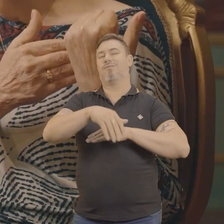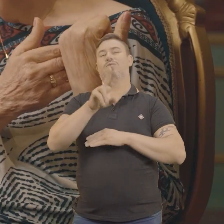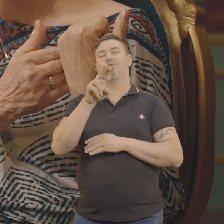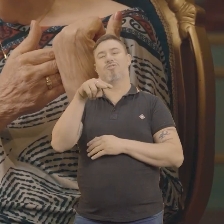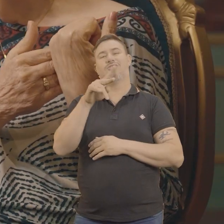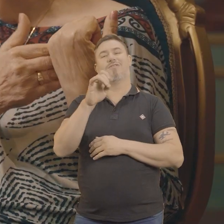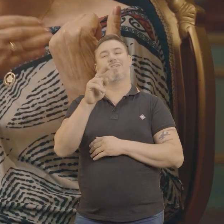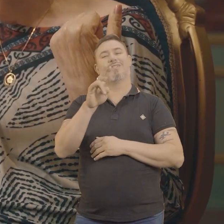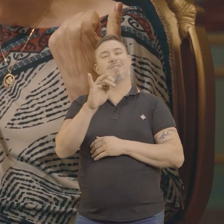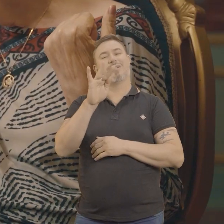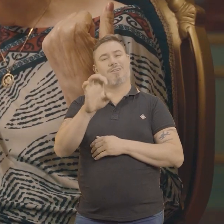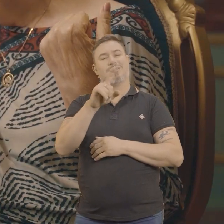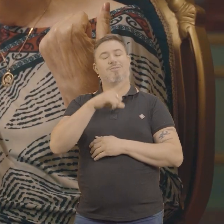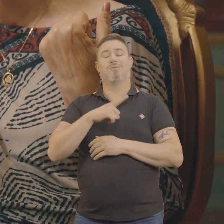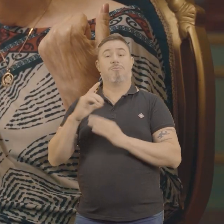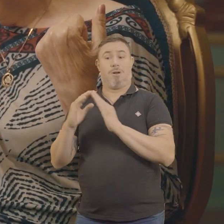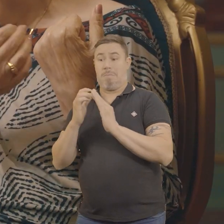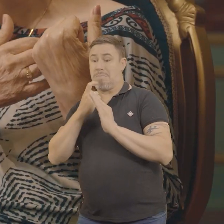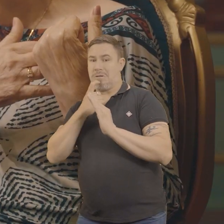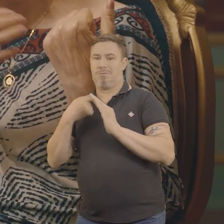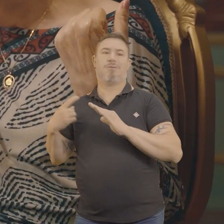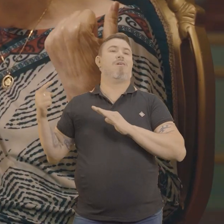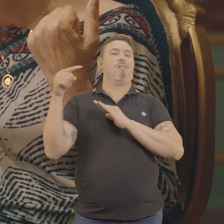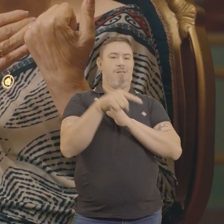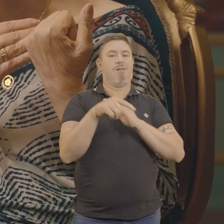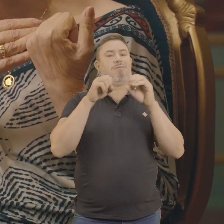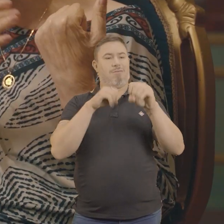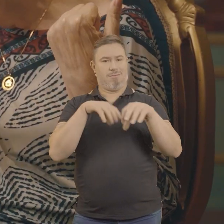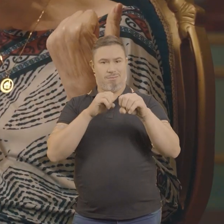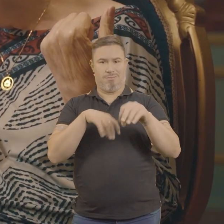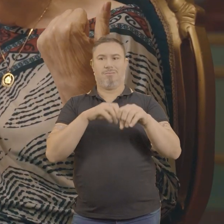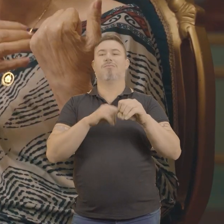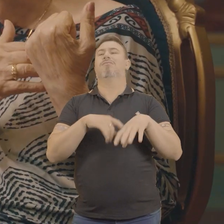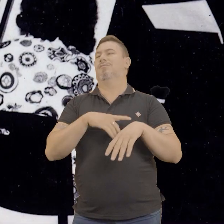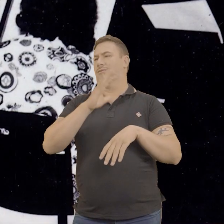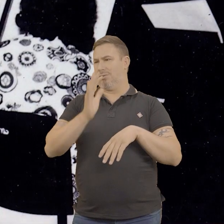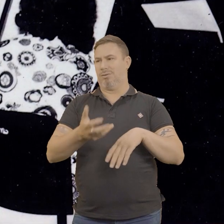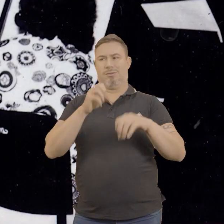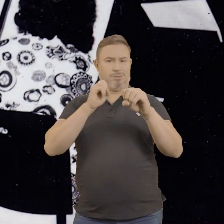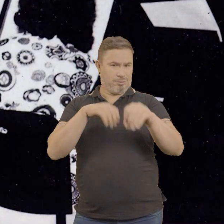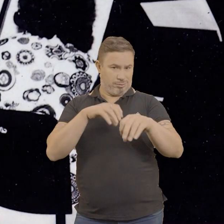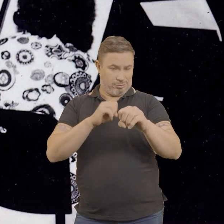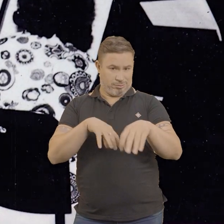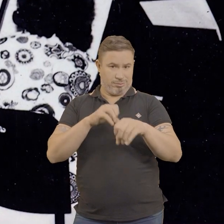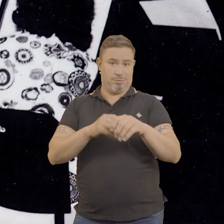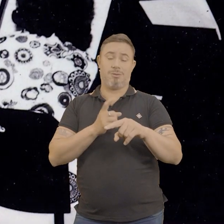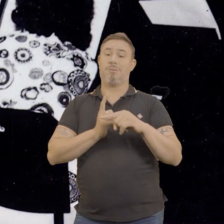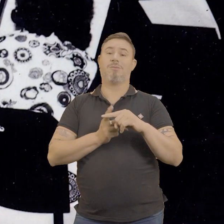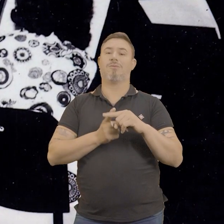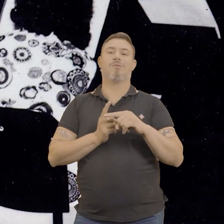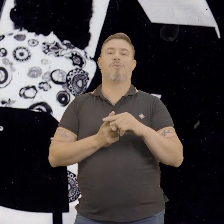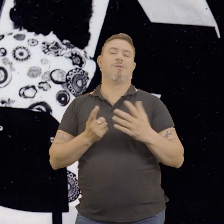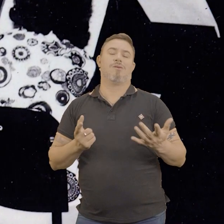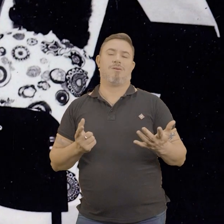bem pertinho e eu dava aula. Tá? Nesse período eu dei muita aula, mas é porque era quarteirão para